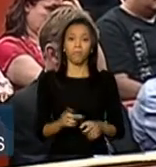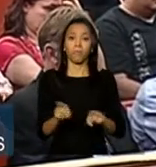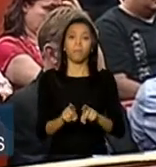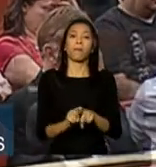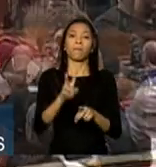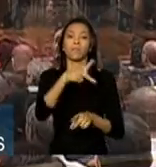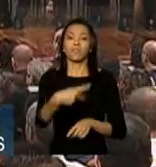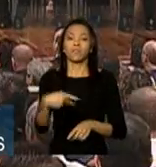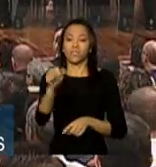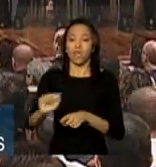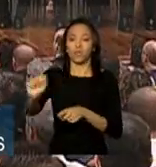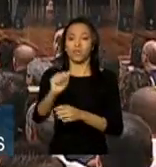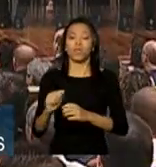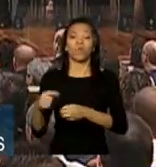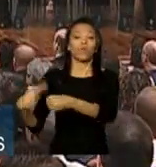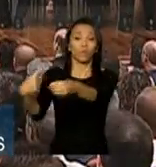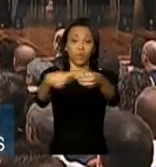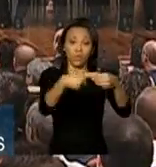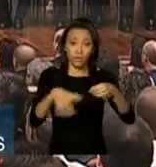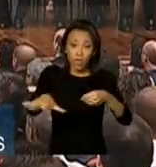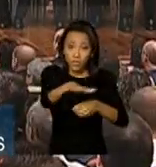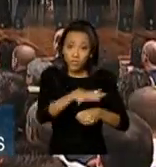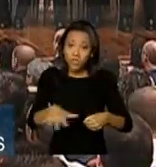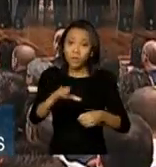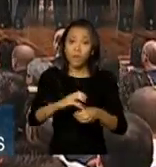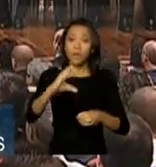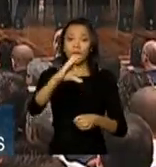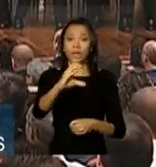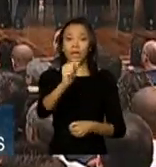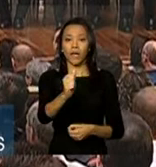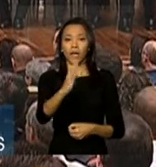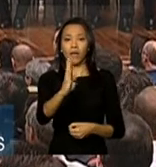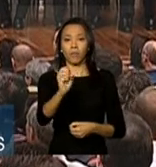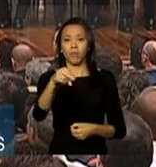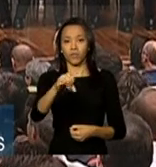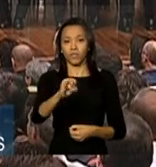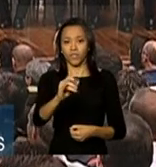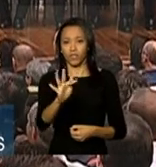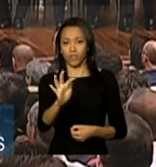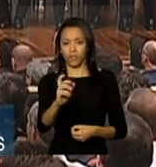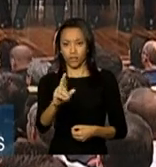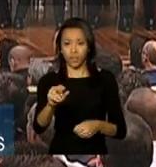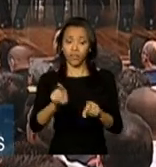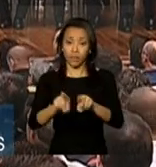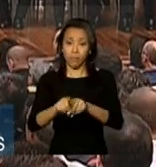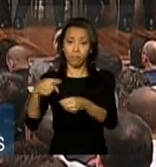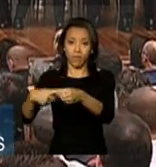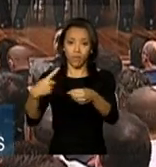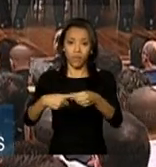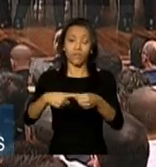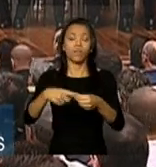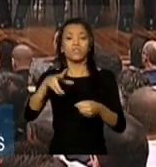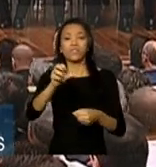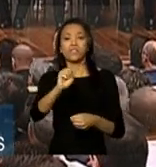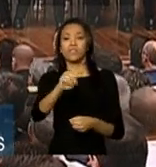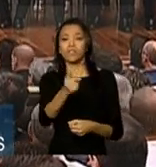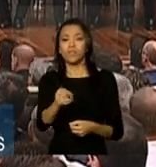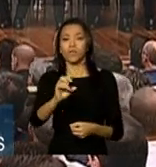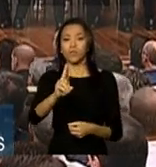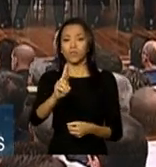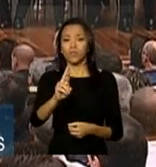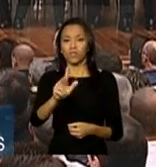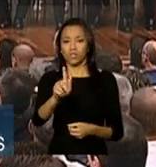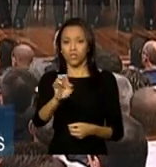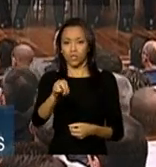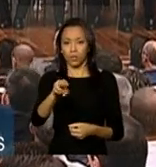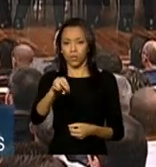Presidente da Associação dos Municípios da Região Carbonífera e prefeito de São Jerônimo, Marcel Luiz